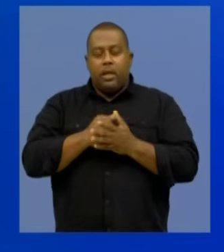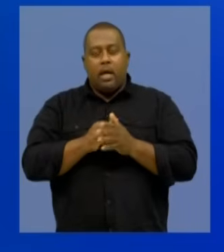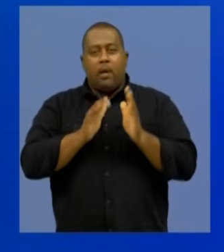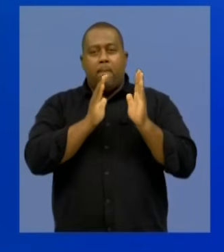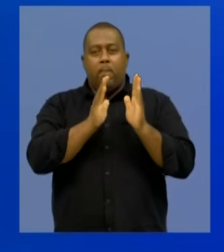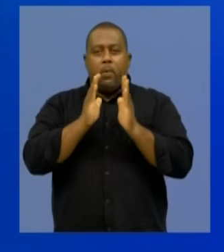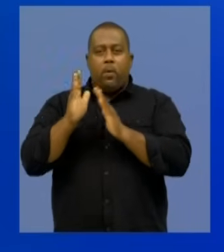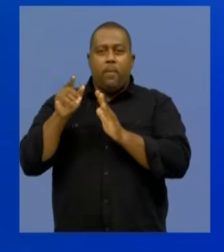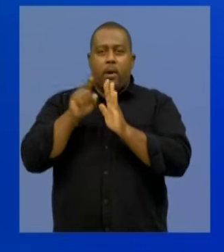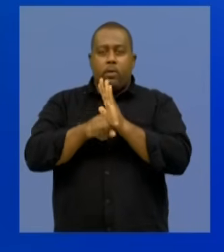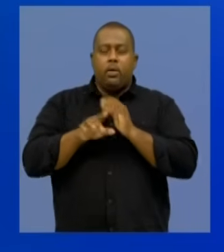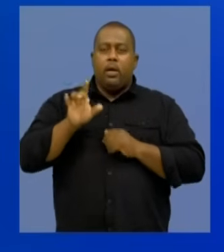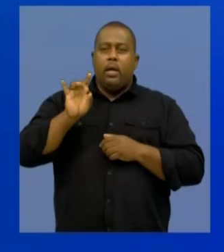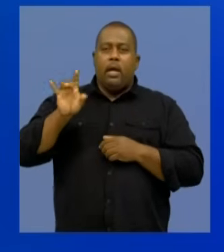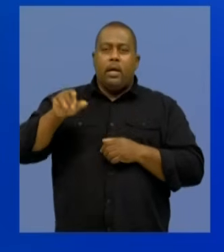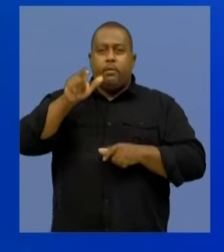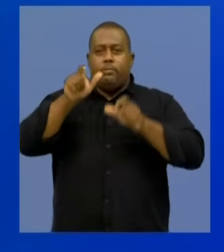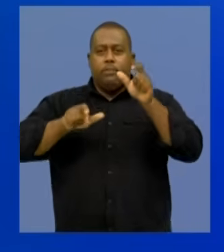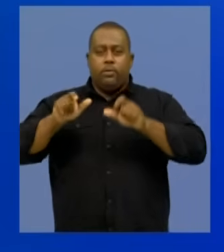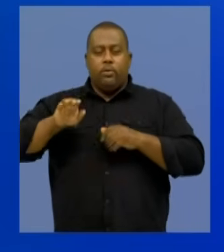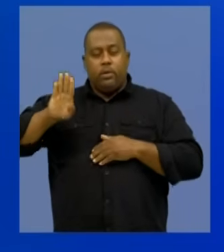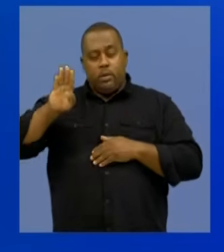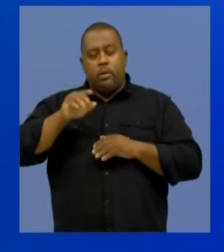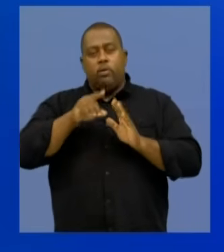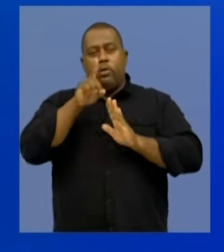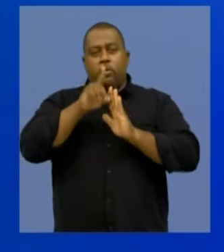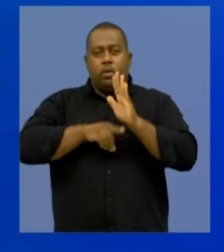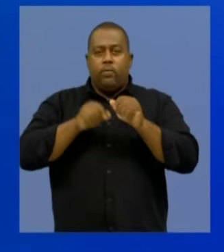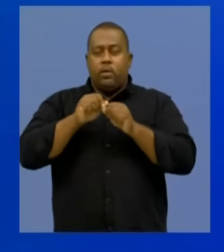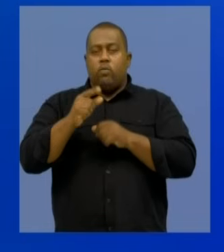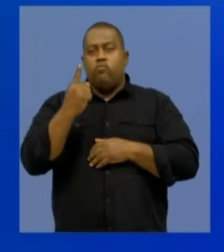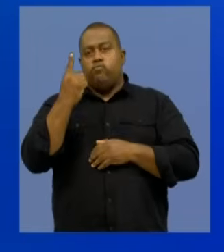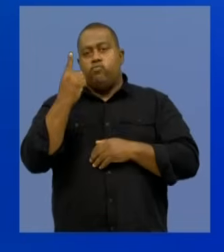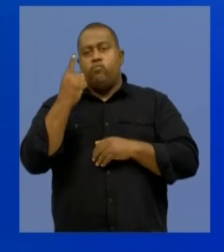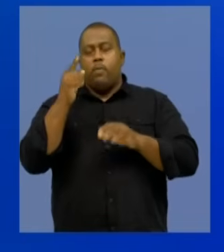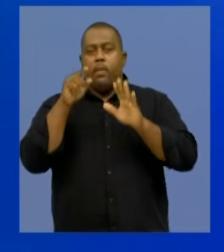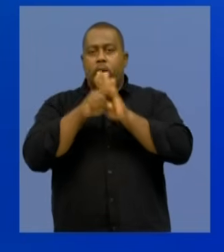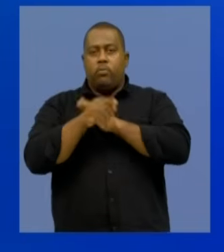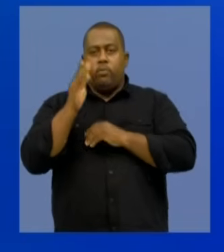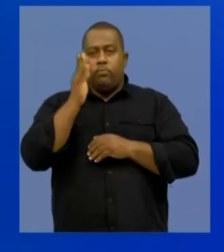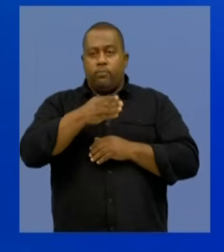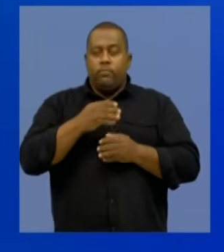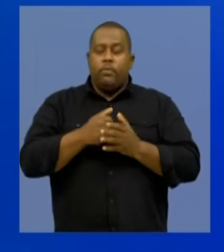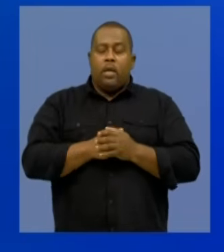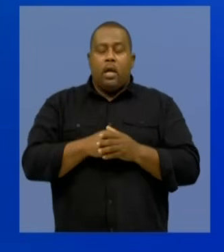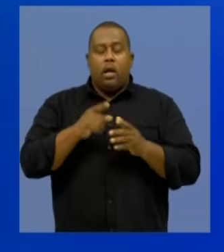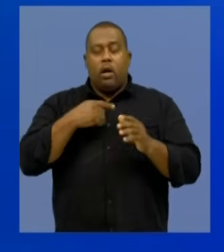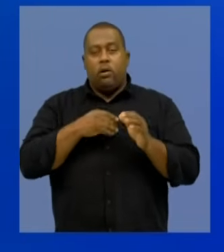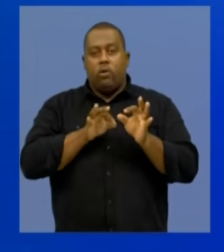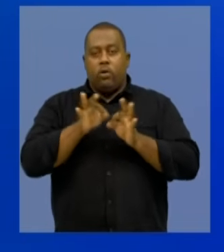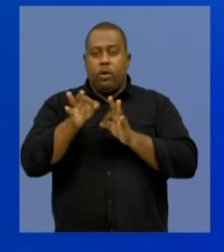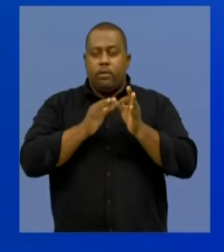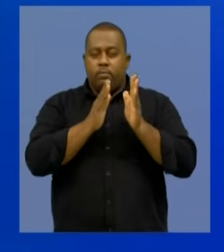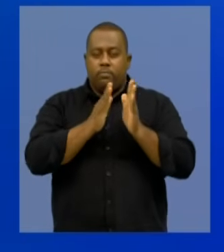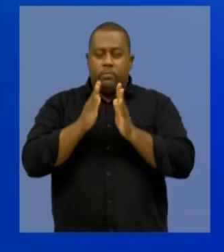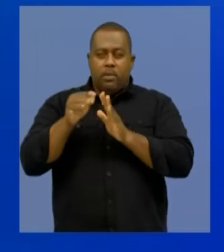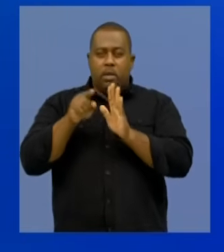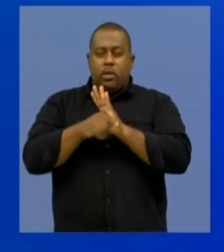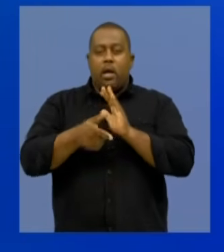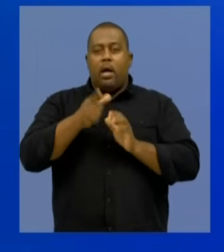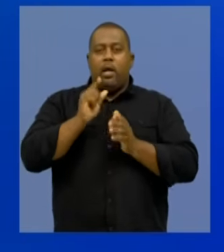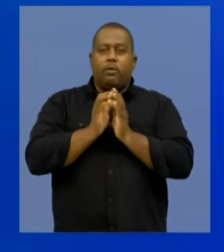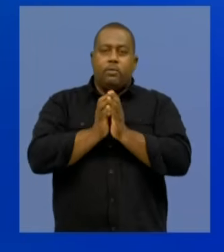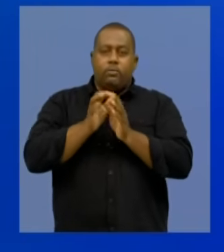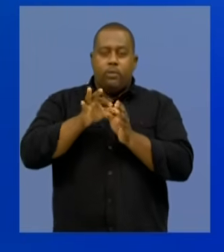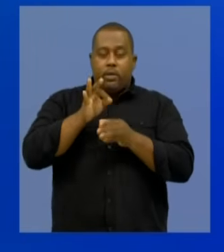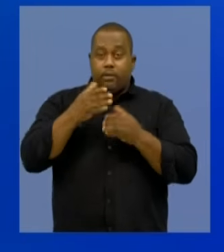perguntas, cada candidato terá direito a fazer uma pergunta. A ordem das perguntas foi definida em sorteio prévio, na